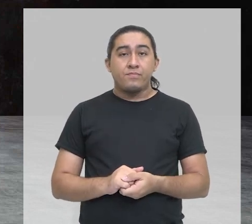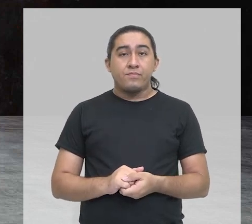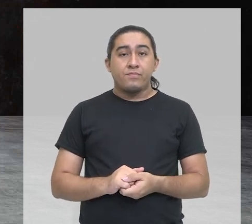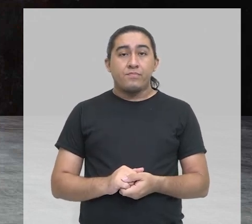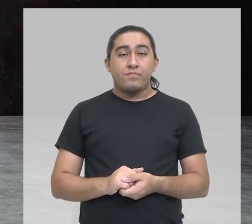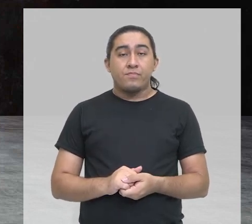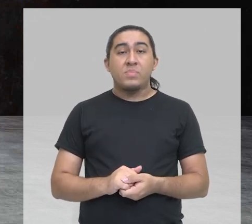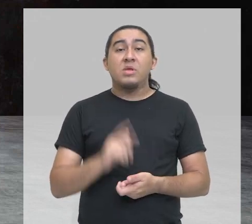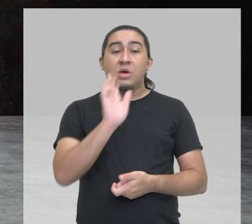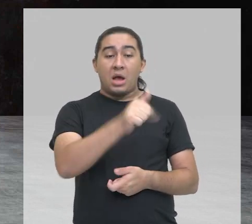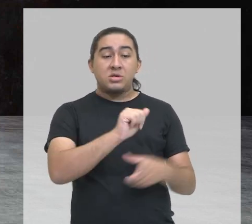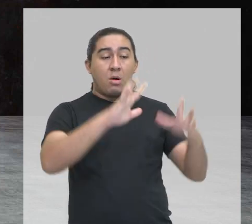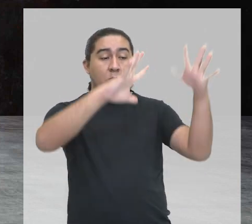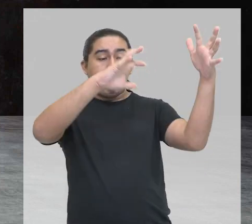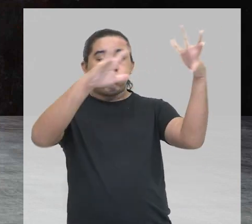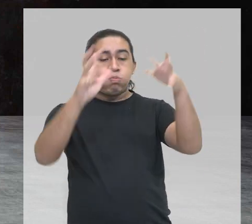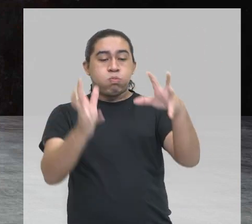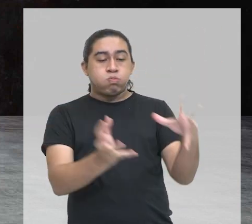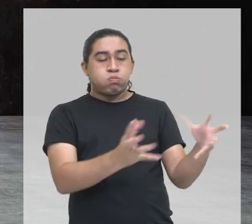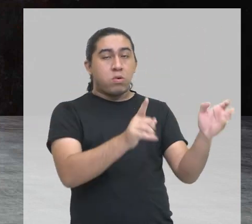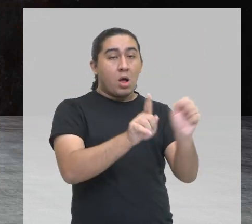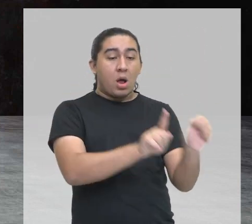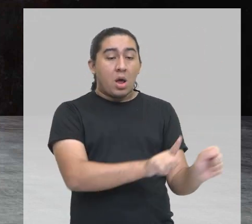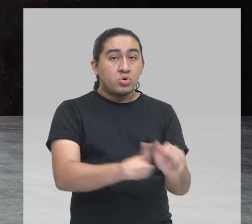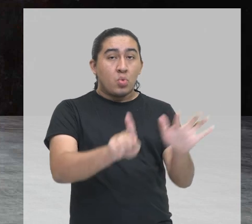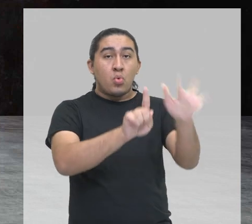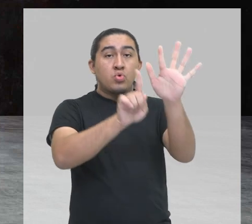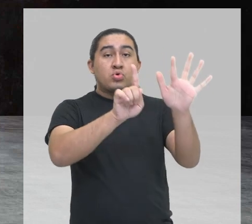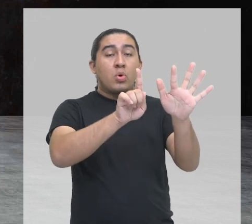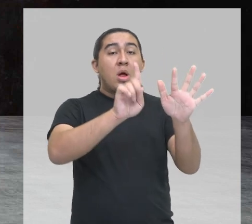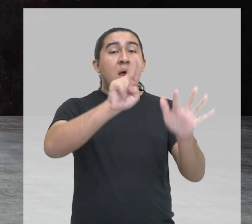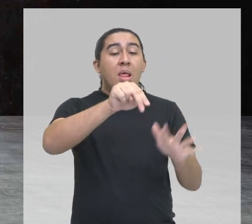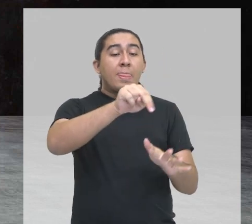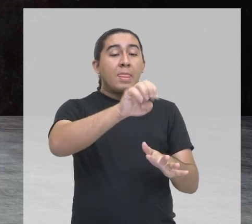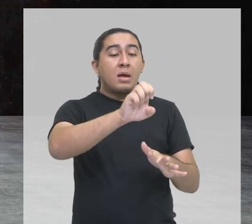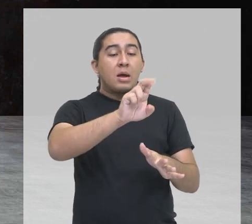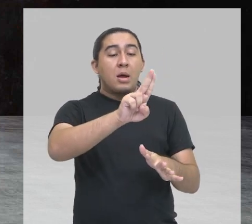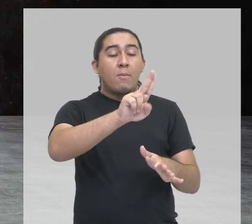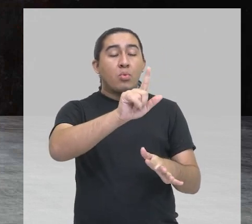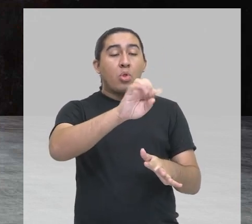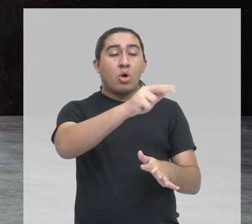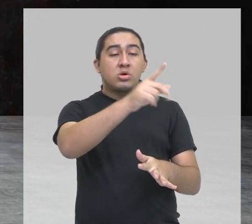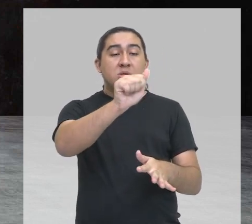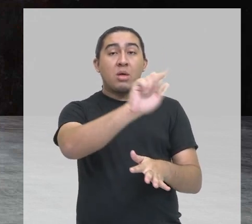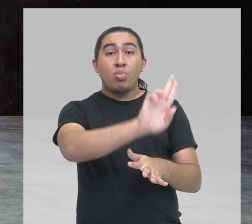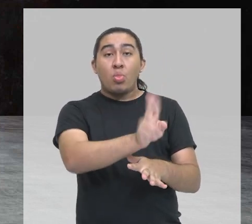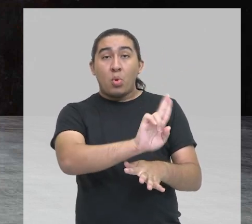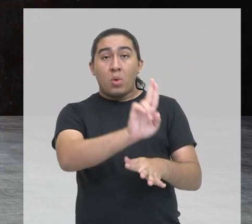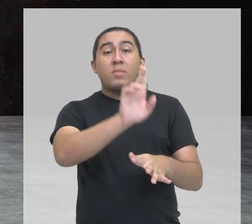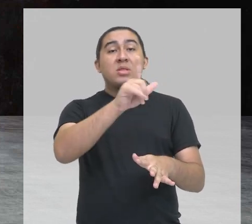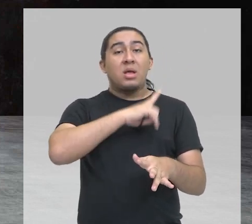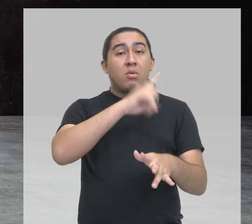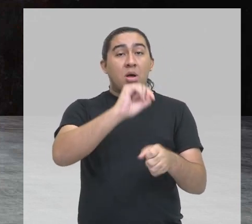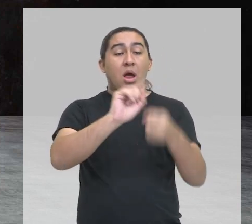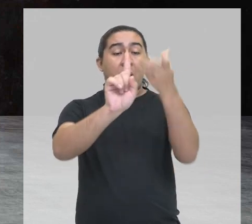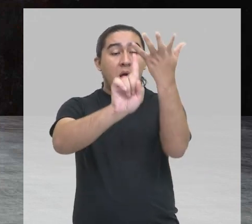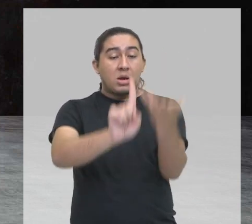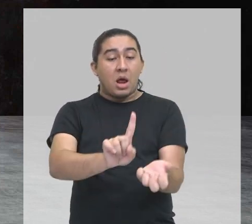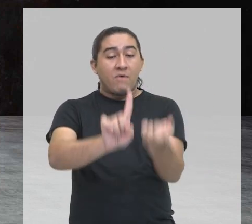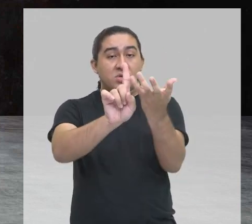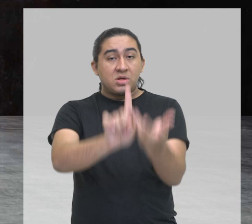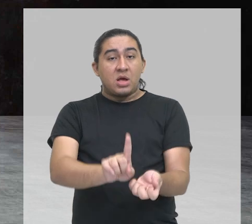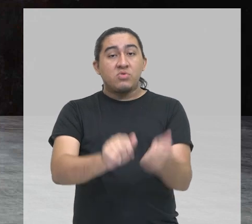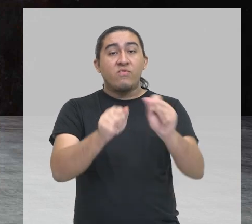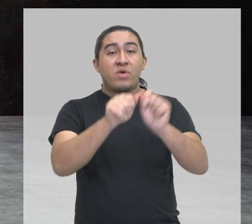de nebulosas, que são nuvens gigantes de gás. A gravidade faz, né, tem uma força gravitacional, a gravidade faz